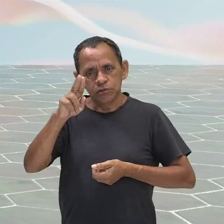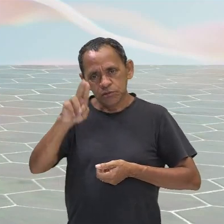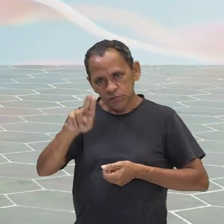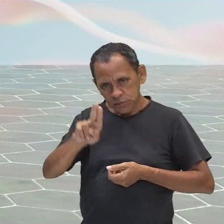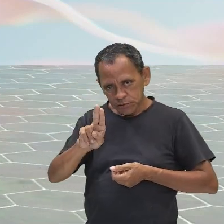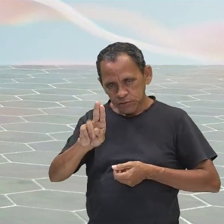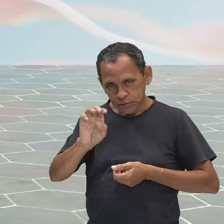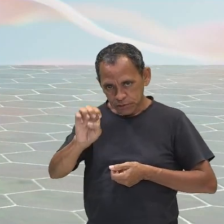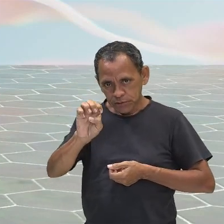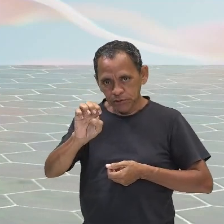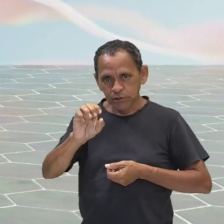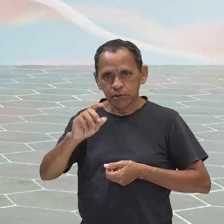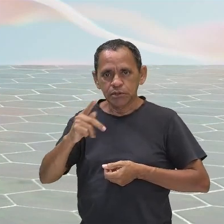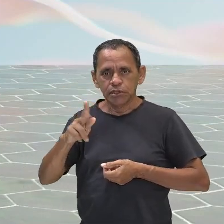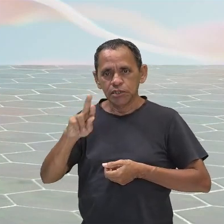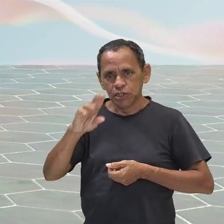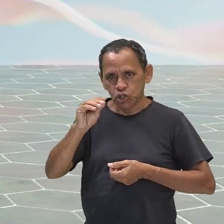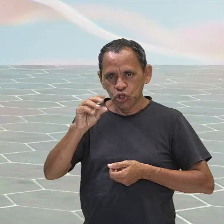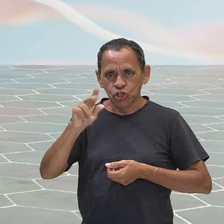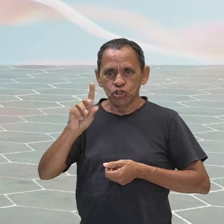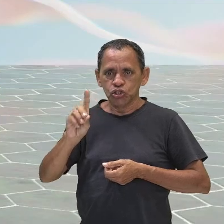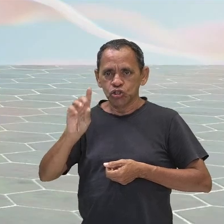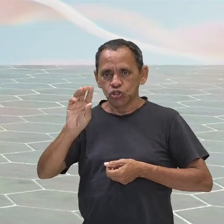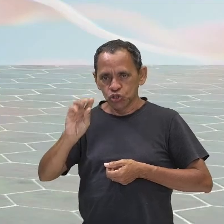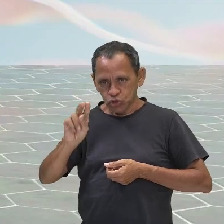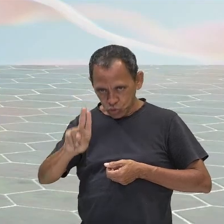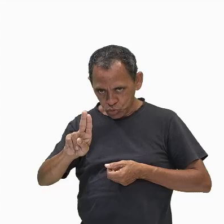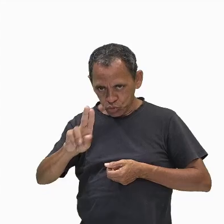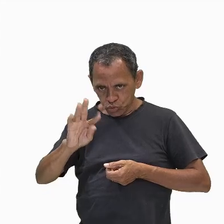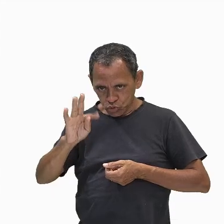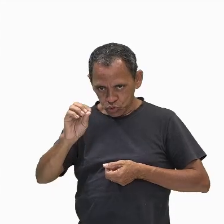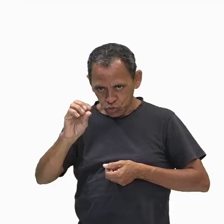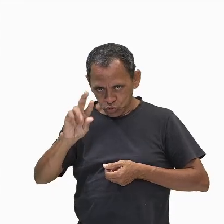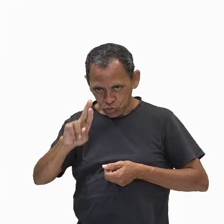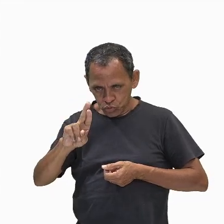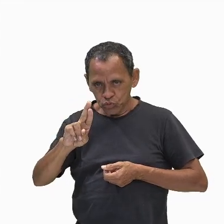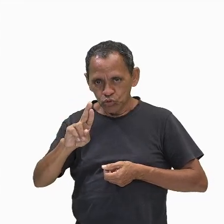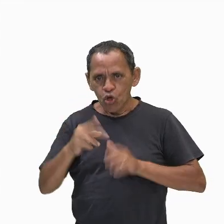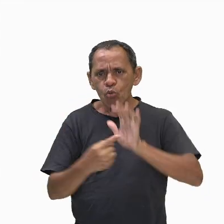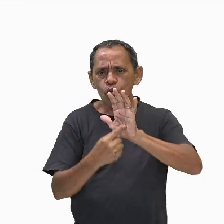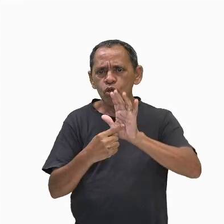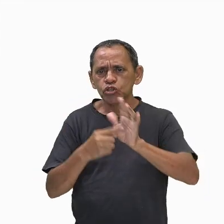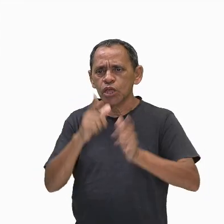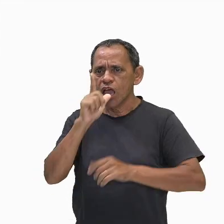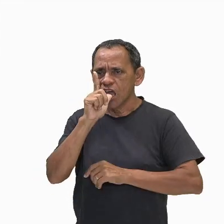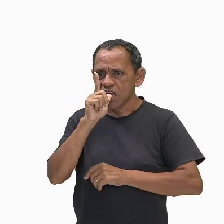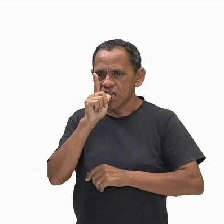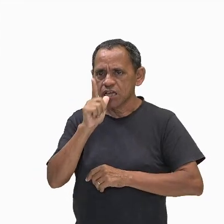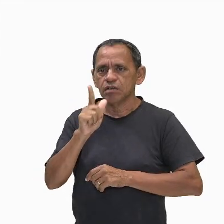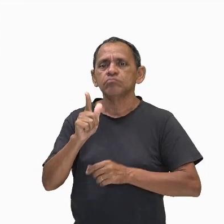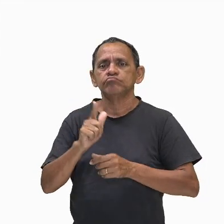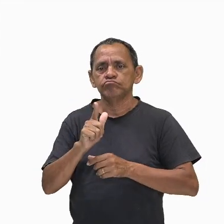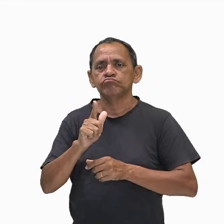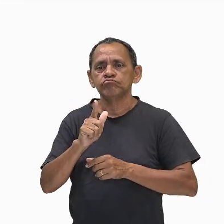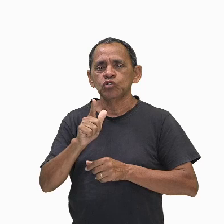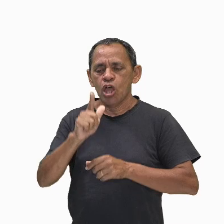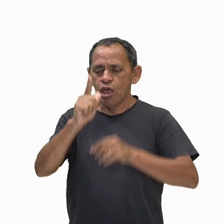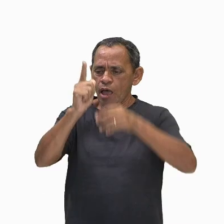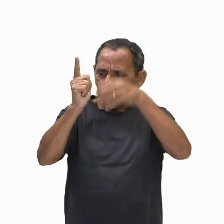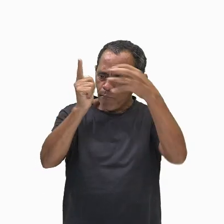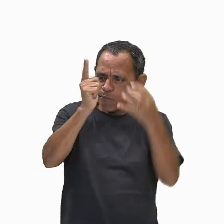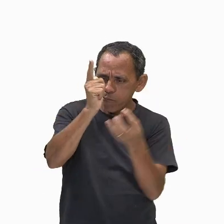um destes, tá? Então, apresentei aí sobre o pênis. Nós também temos o escroto.